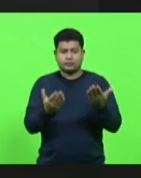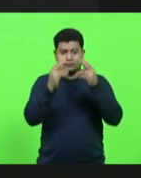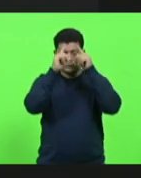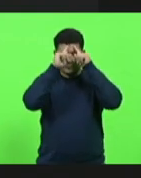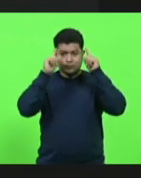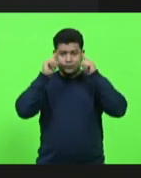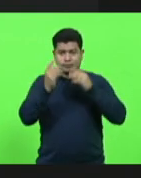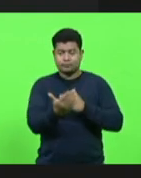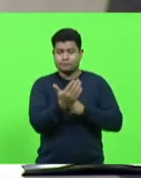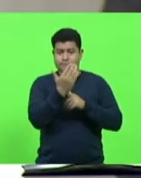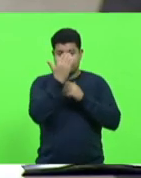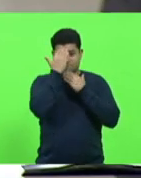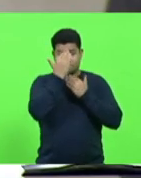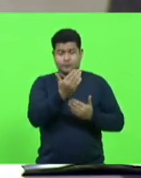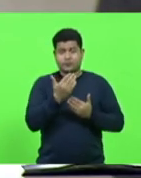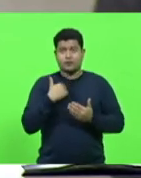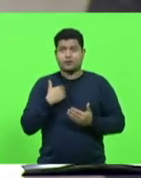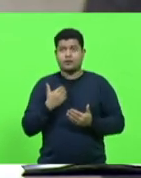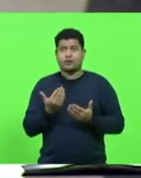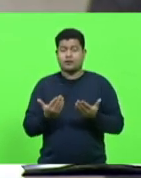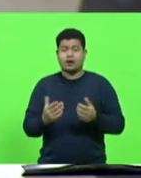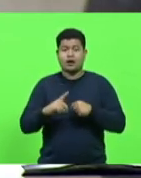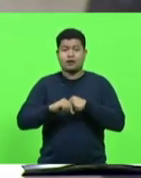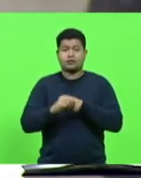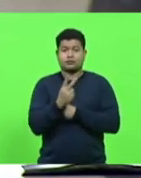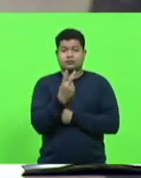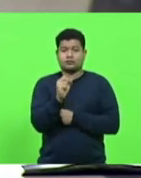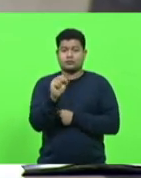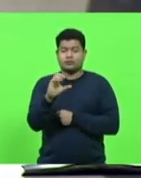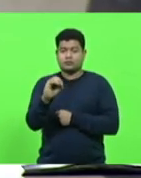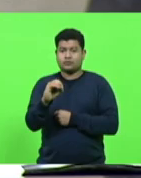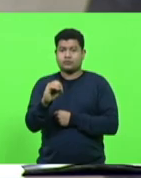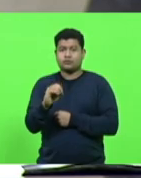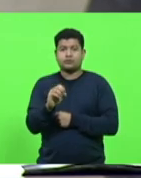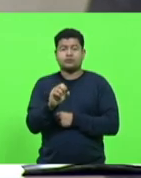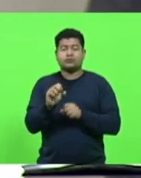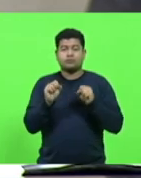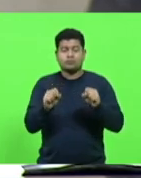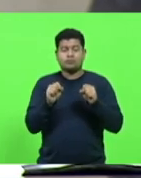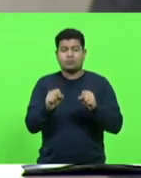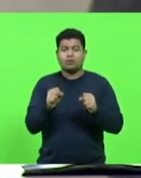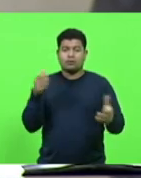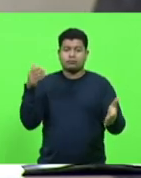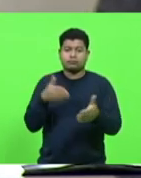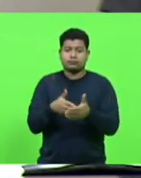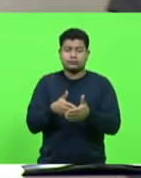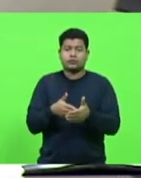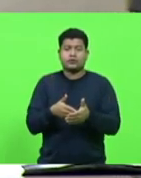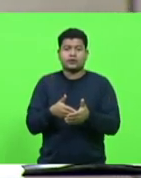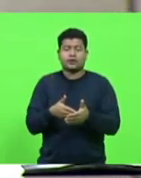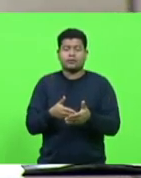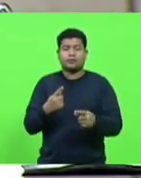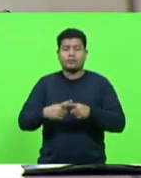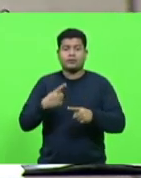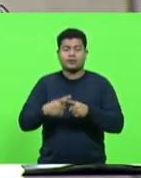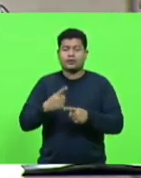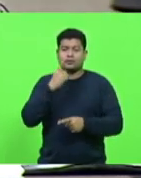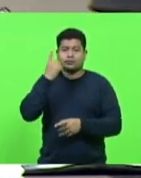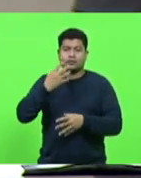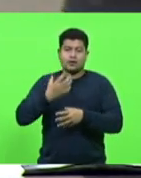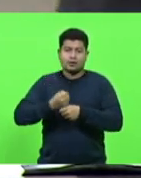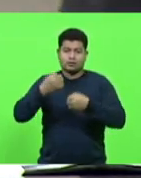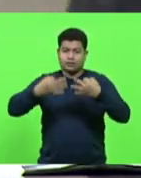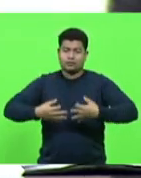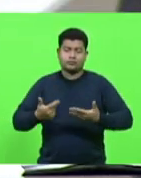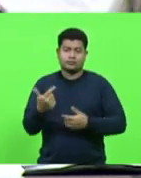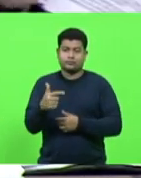uma proposição somente poderá ser interrompida por falta de quórum, que é esse caso. Então, eu retiro, nós